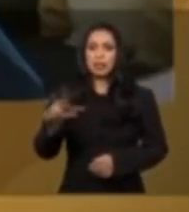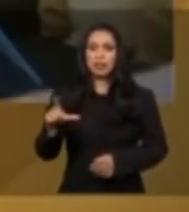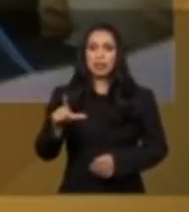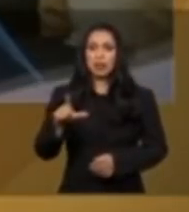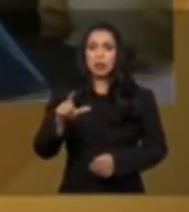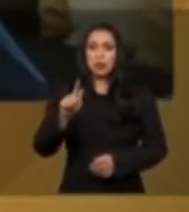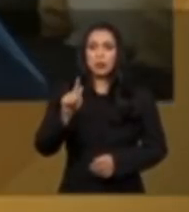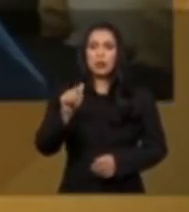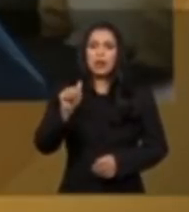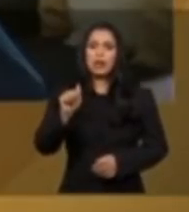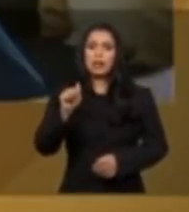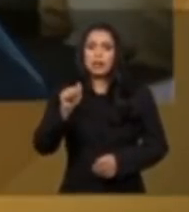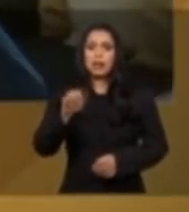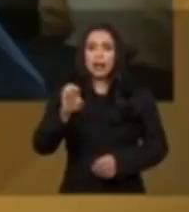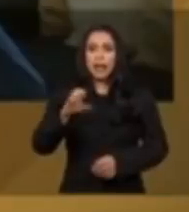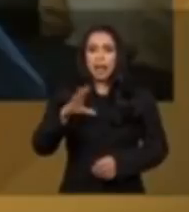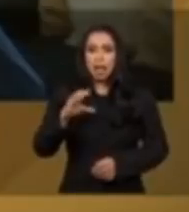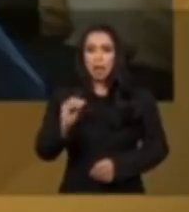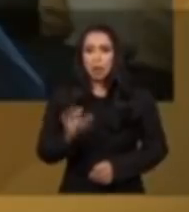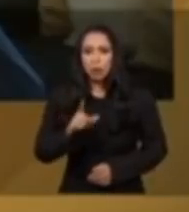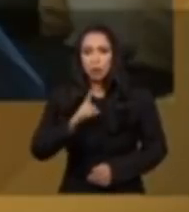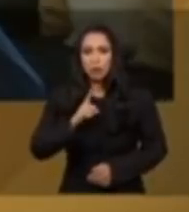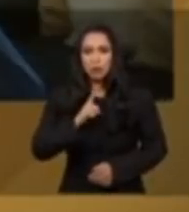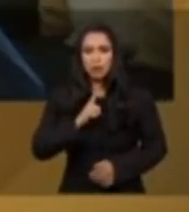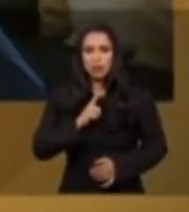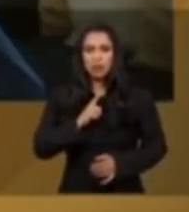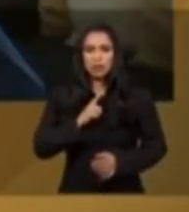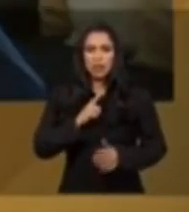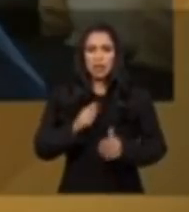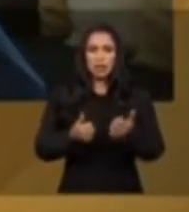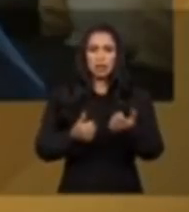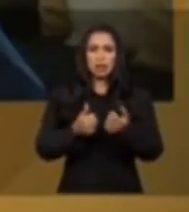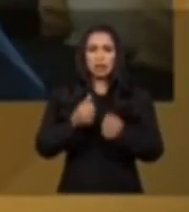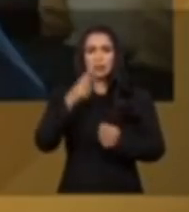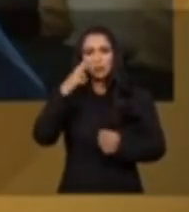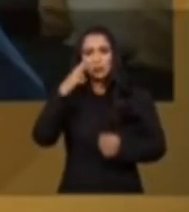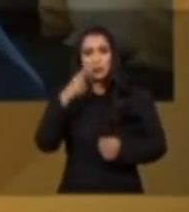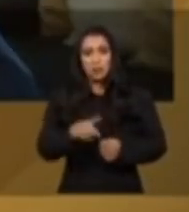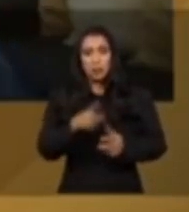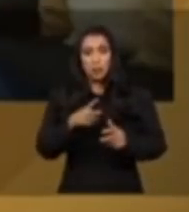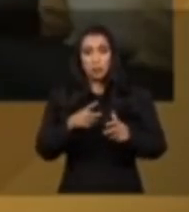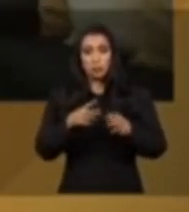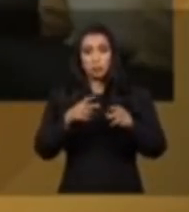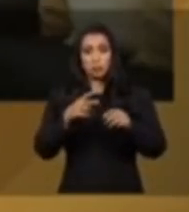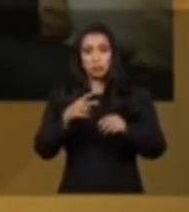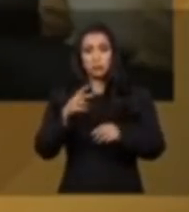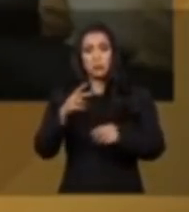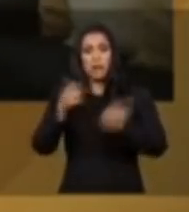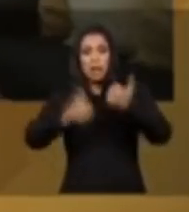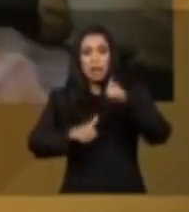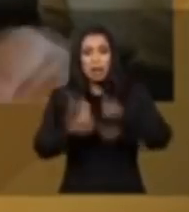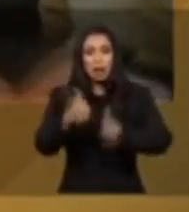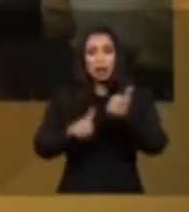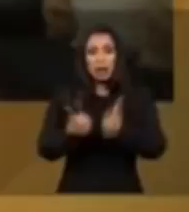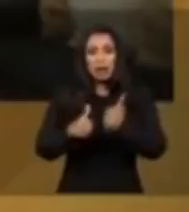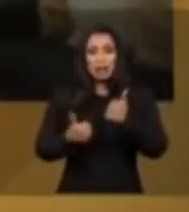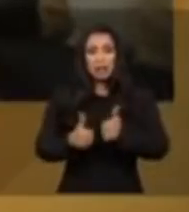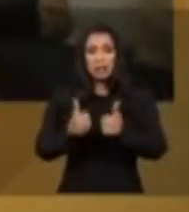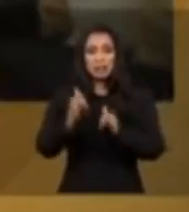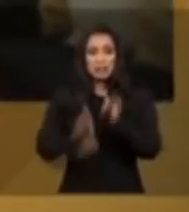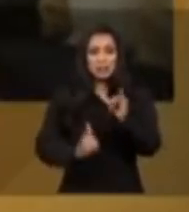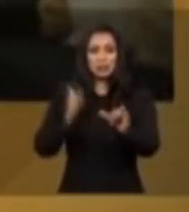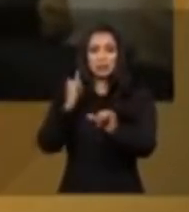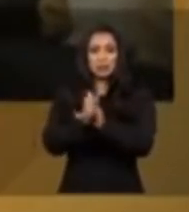o canal Gaeco, do Gaeco, estava fazendo uma infiltração na Dark Web, em virtude, todos devem se